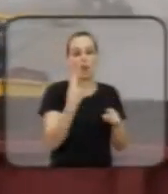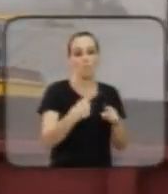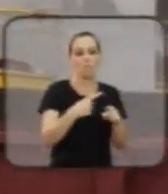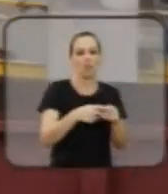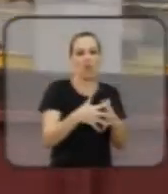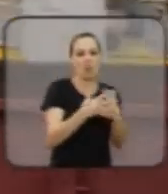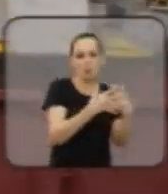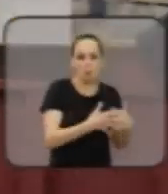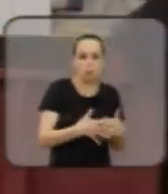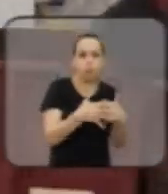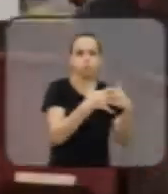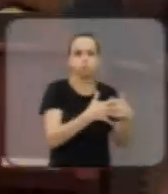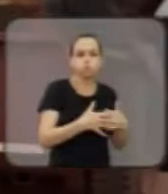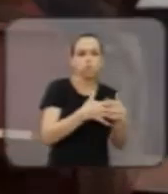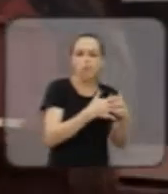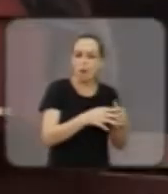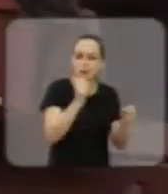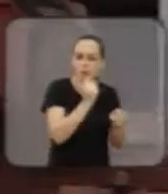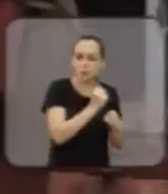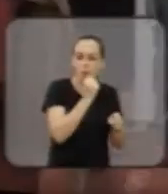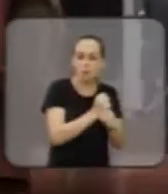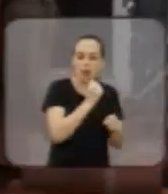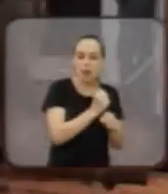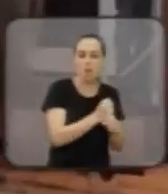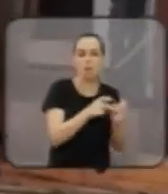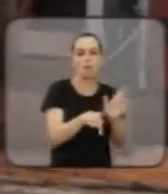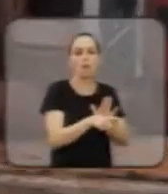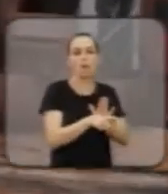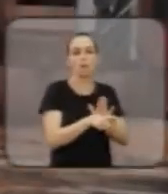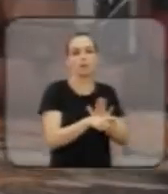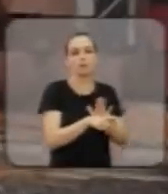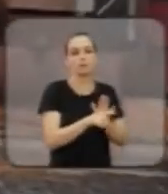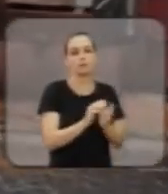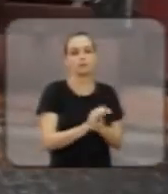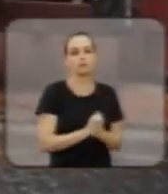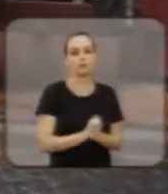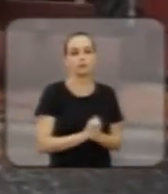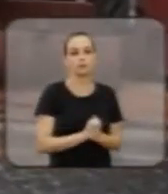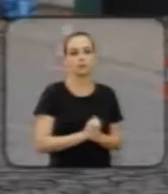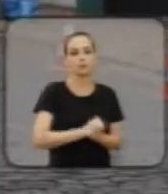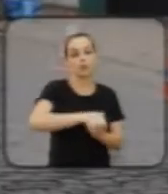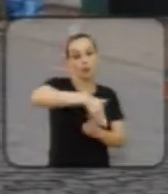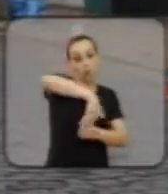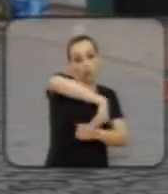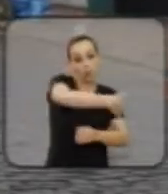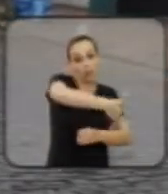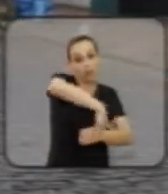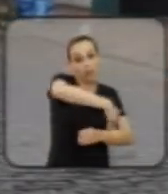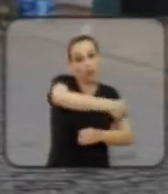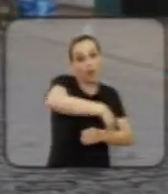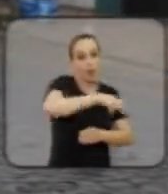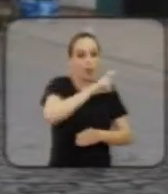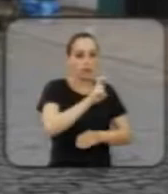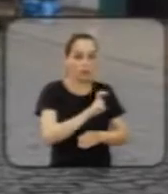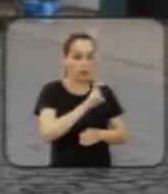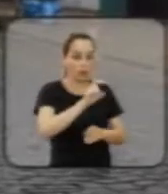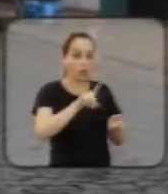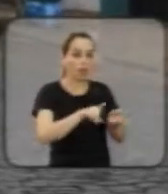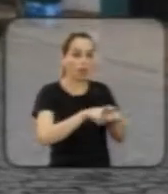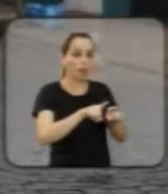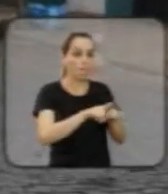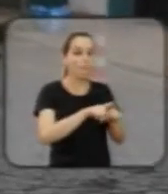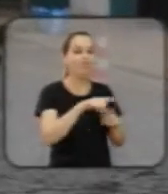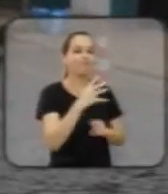do estrago que os caminhões aqui na manobra fizeram o paralelepípedo. Da Rua 5 e da